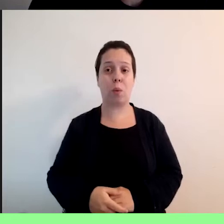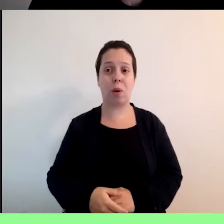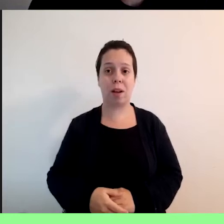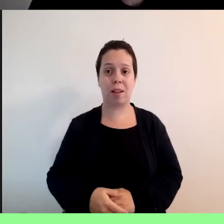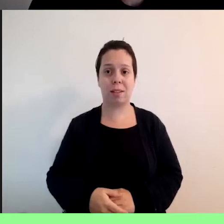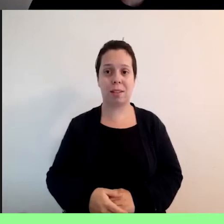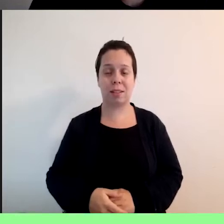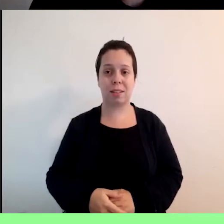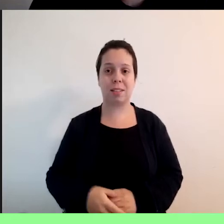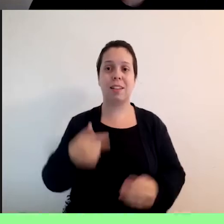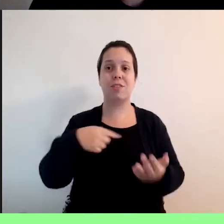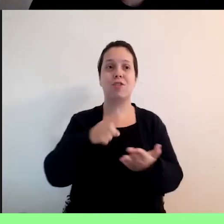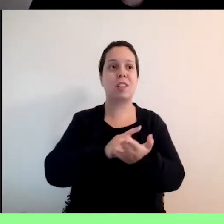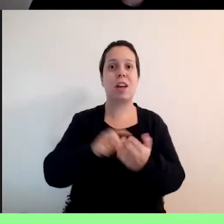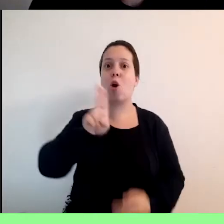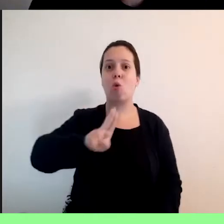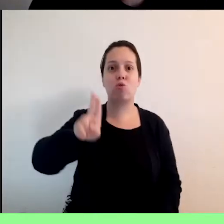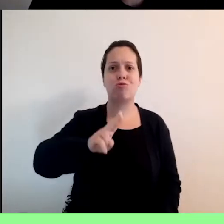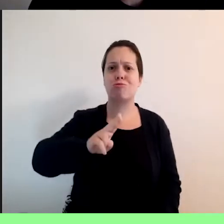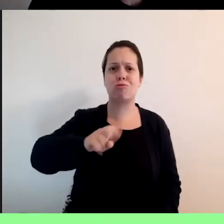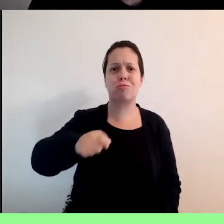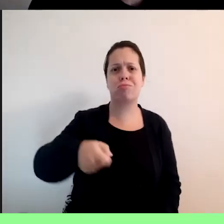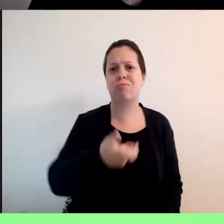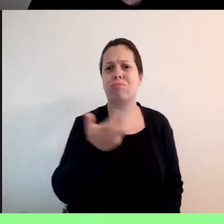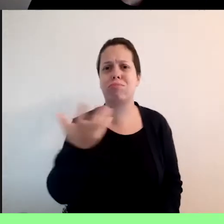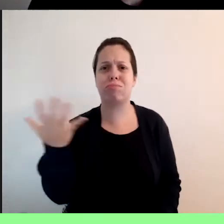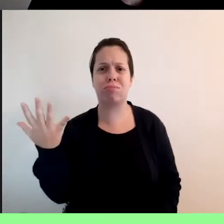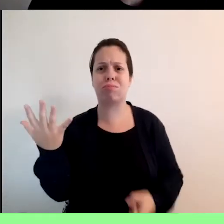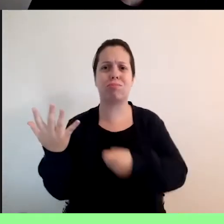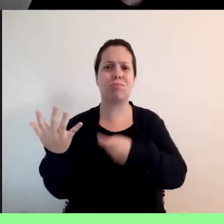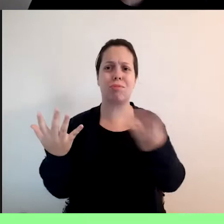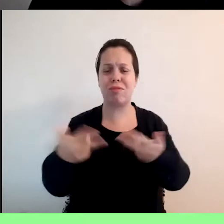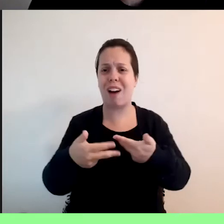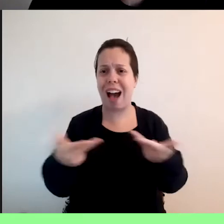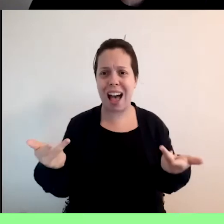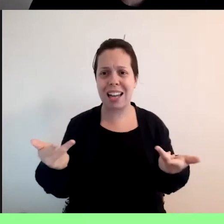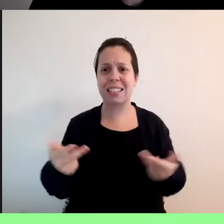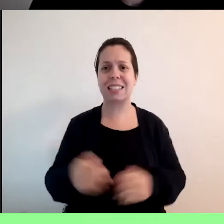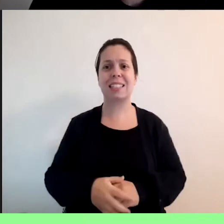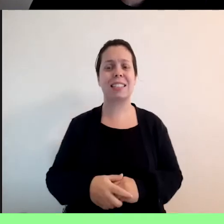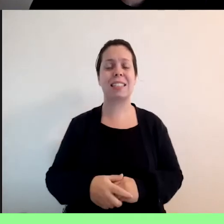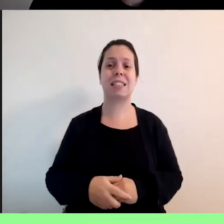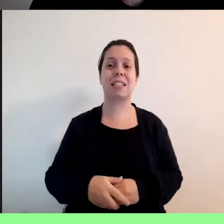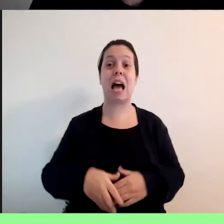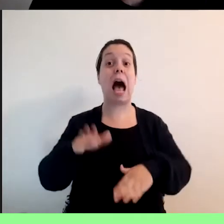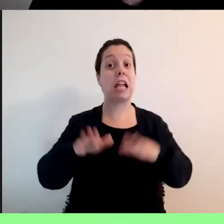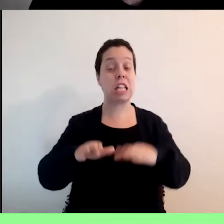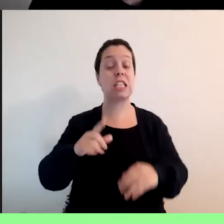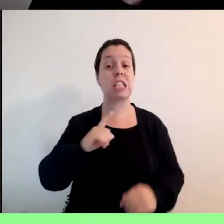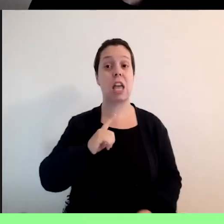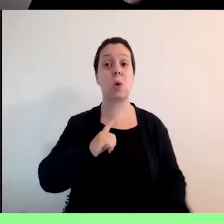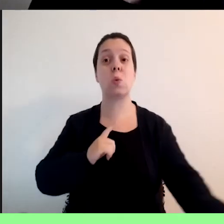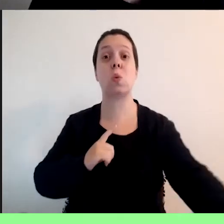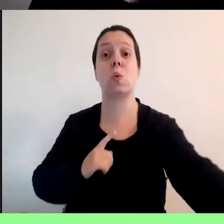milhares de plataformas e ferramentas de prototipação, às vezes tem algumas dificuldades, porque